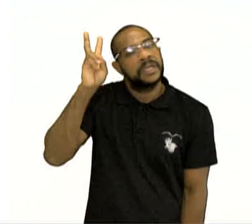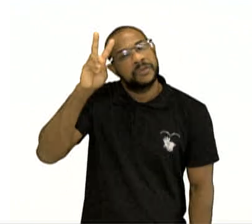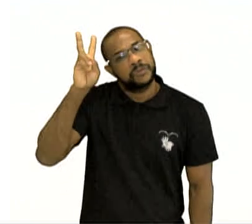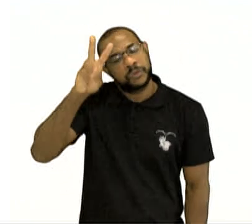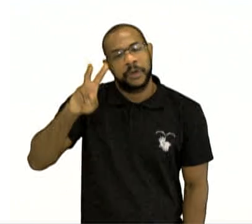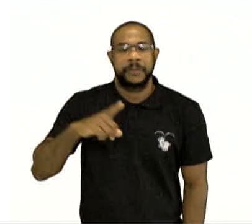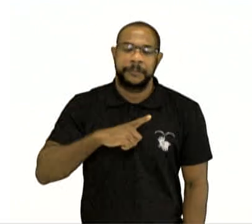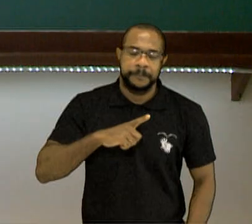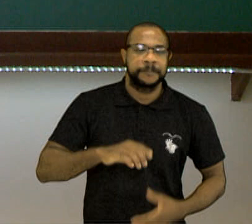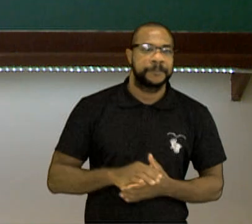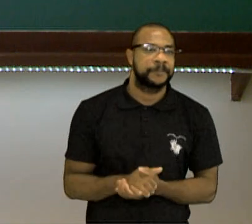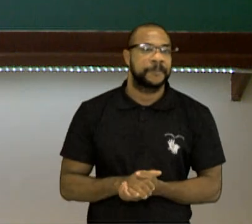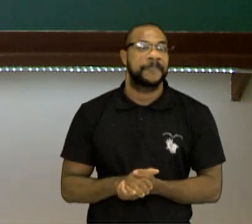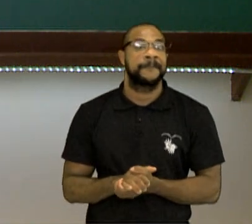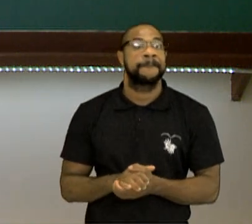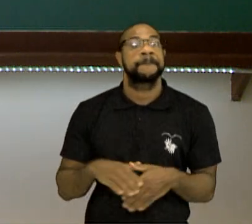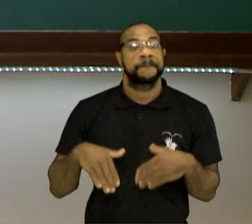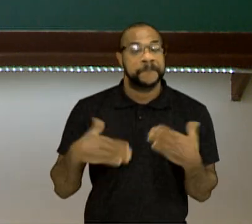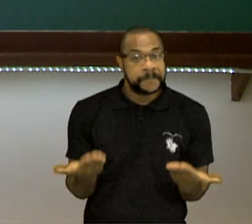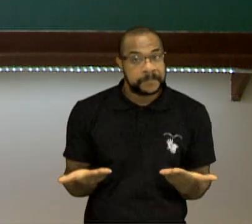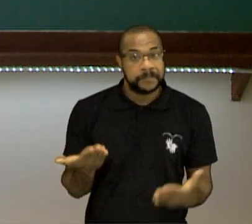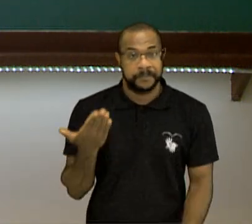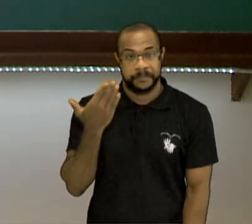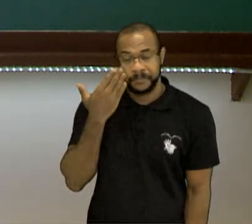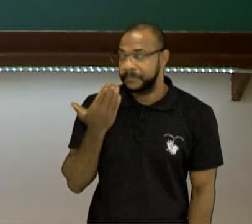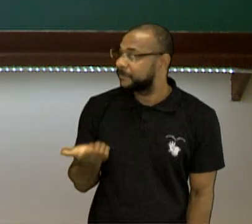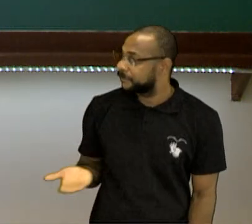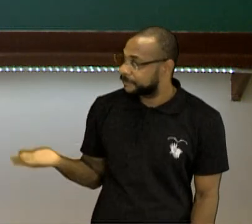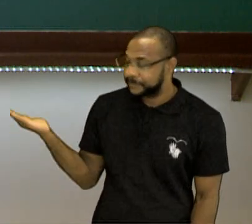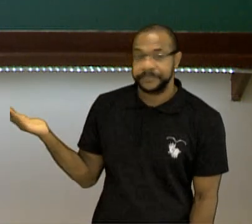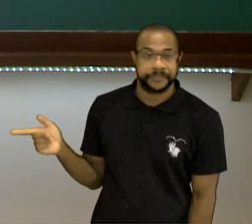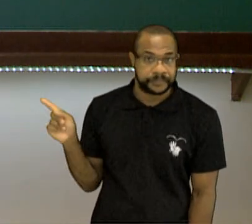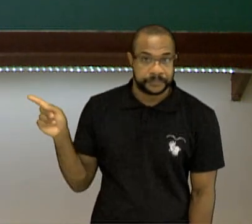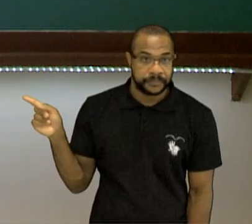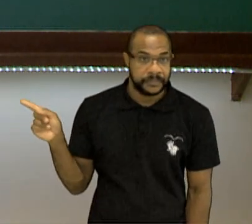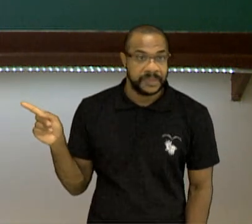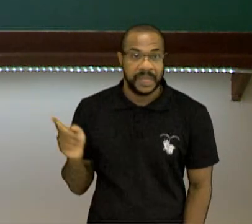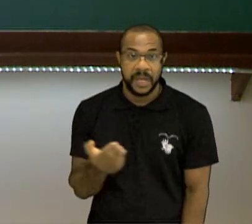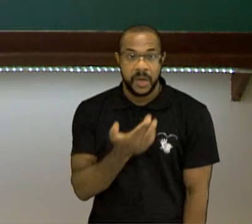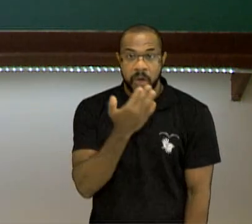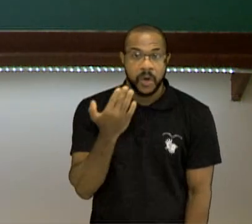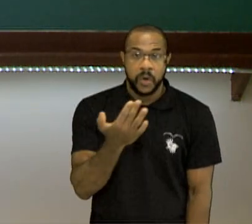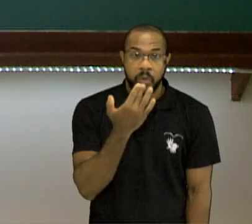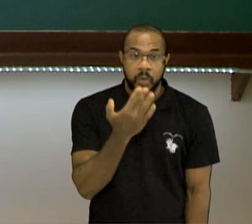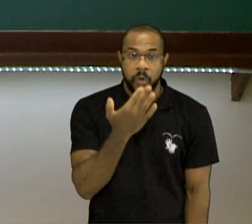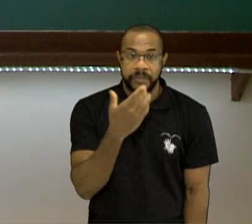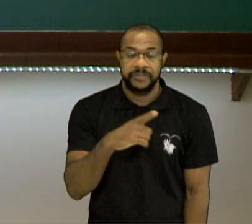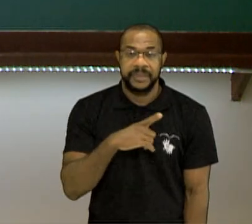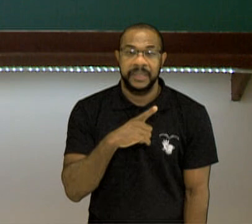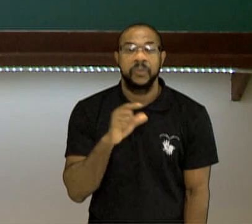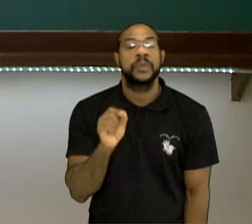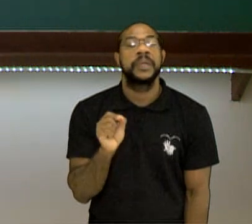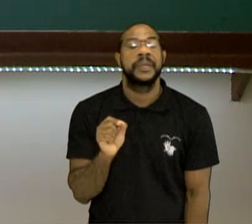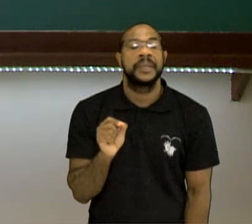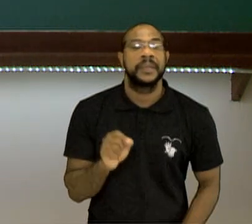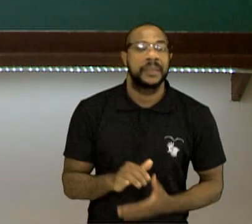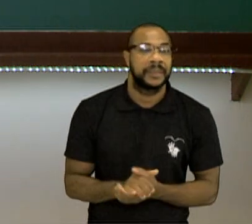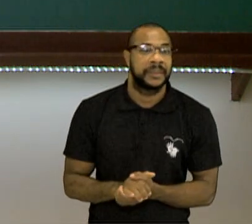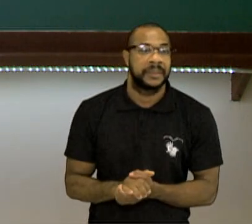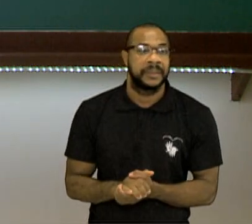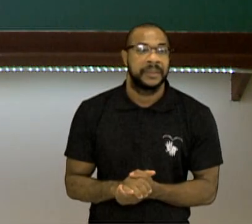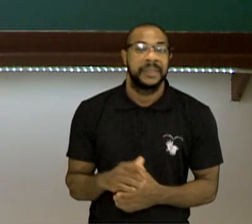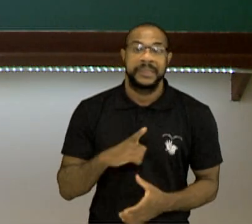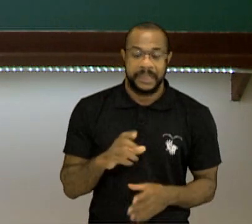Calandrini, 2018. Então, aqui nós vemos que as cores, elas têm